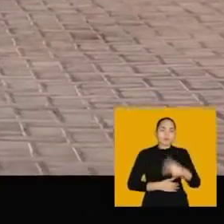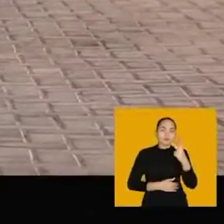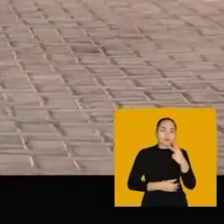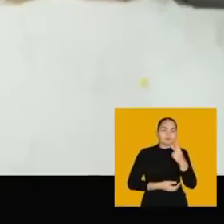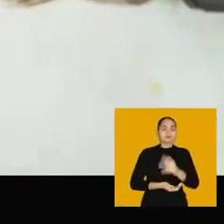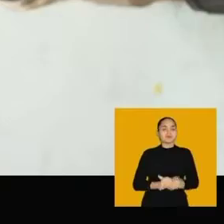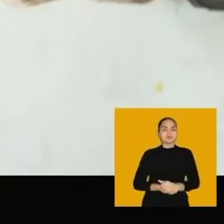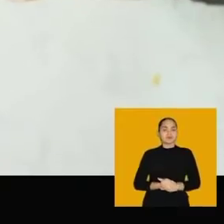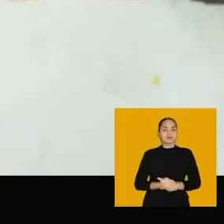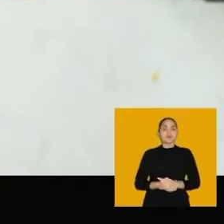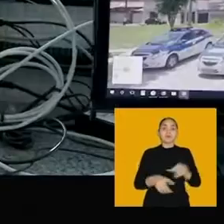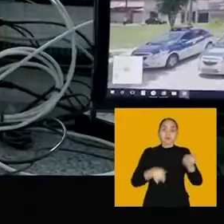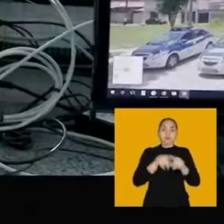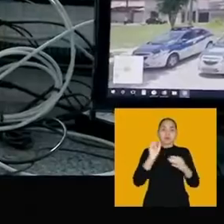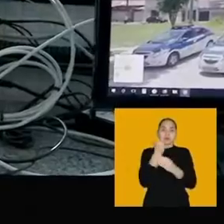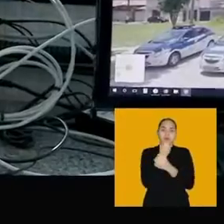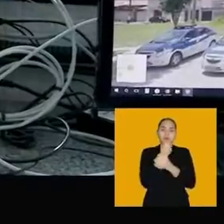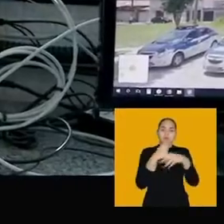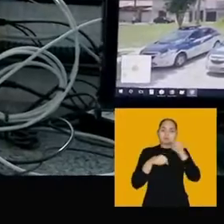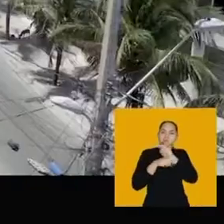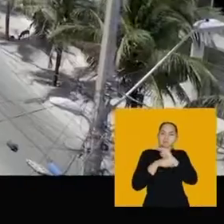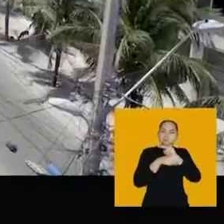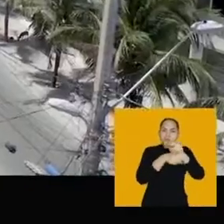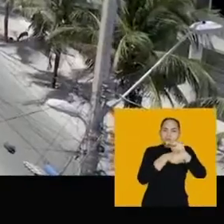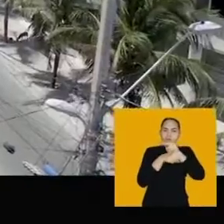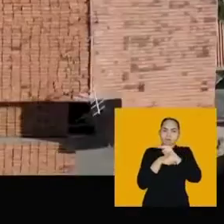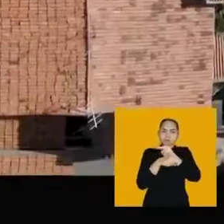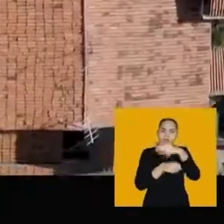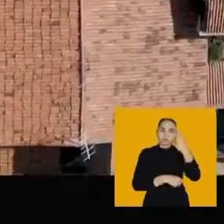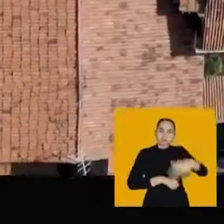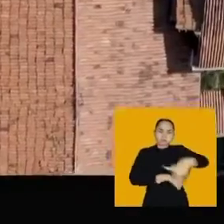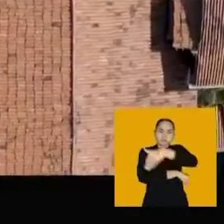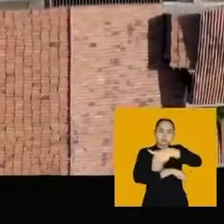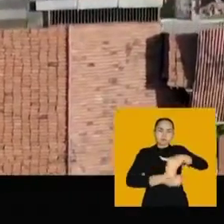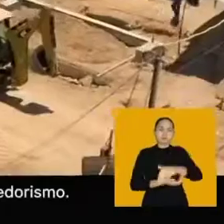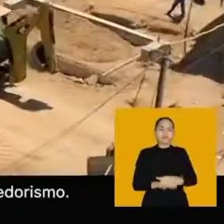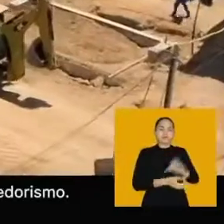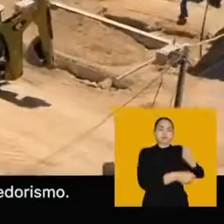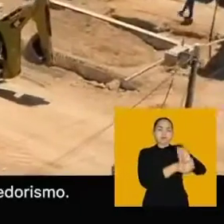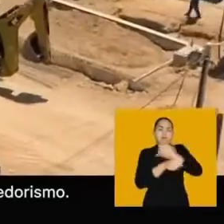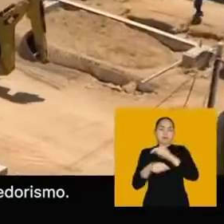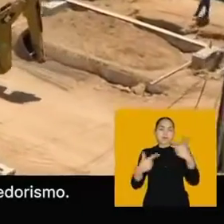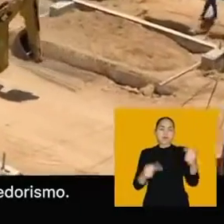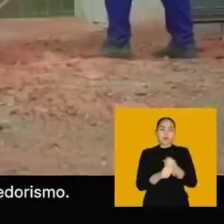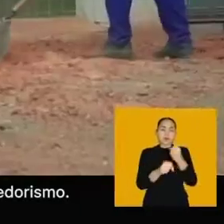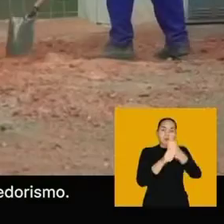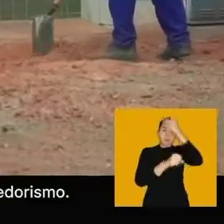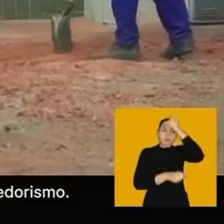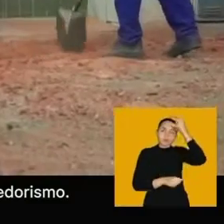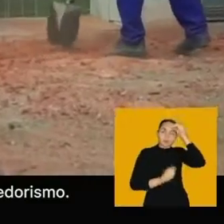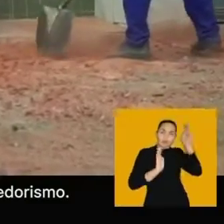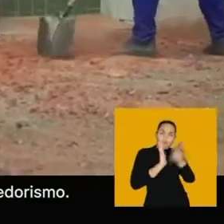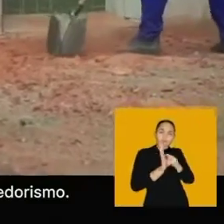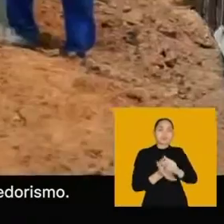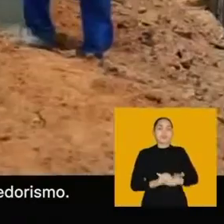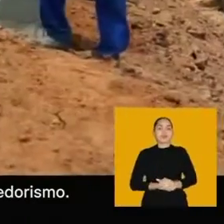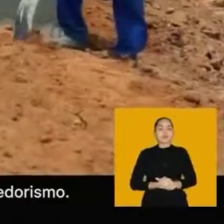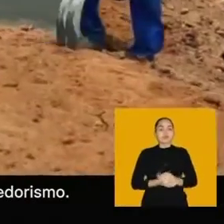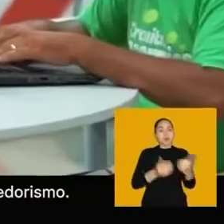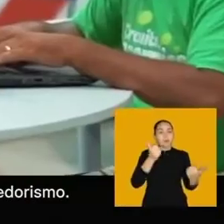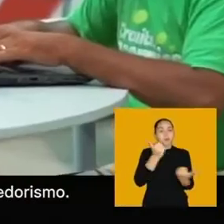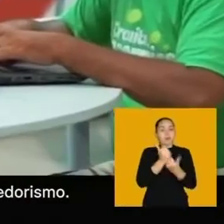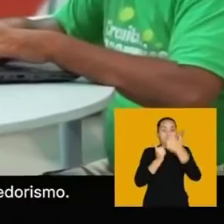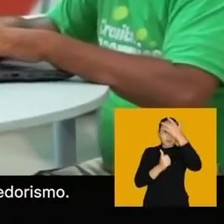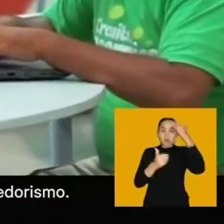da periferia e também nas ações de vigilância e segurança, nos empregos gerados pelas obras da